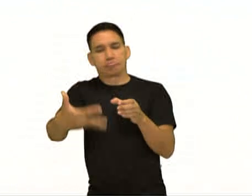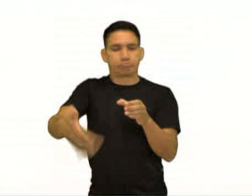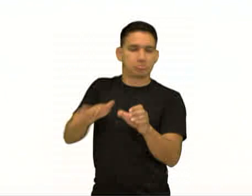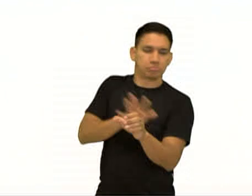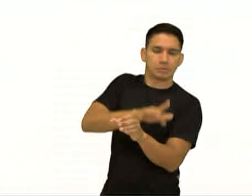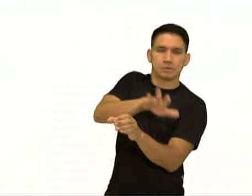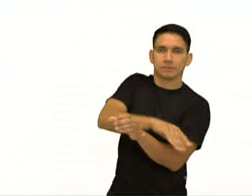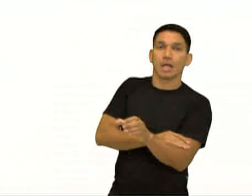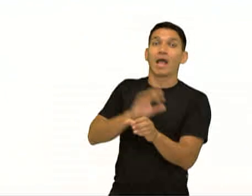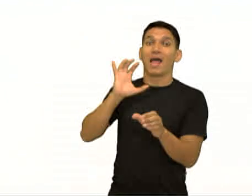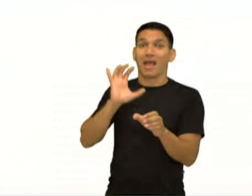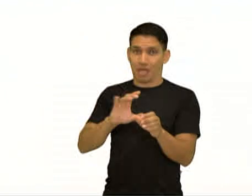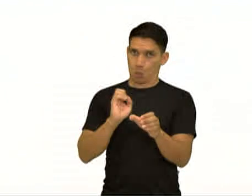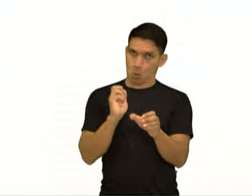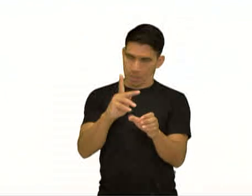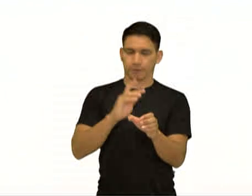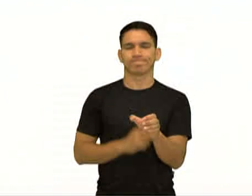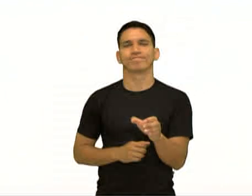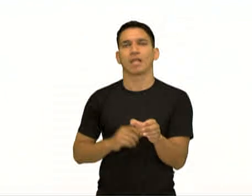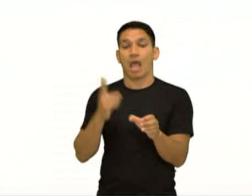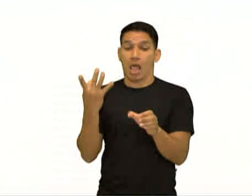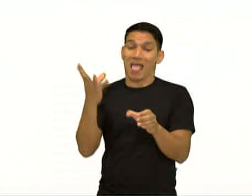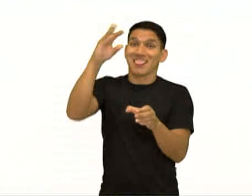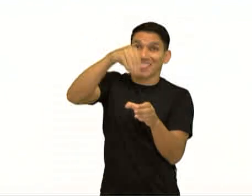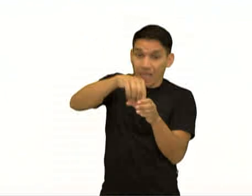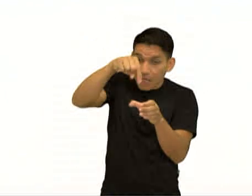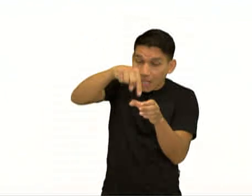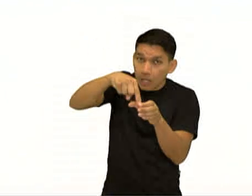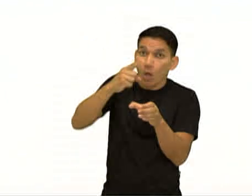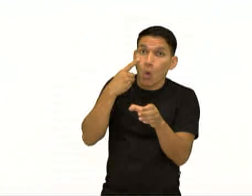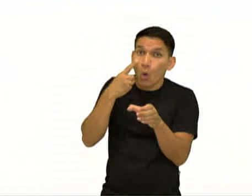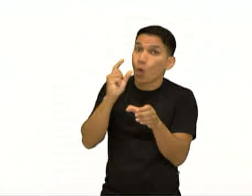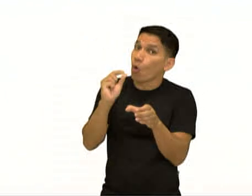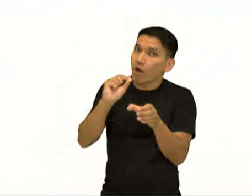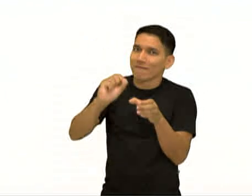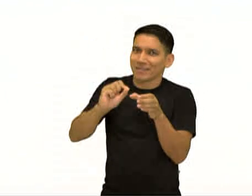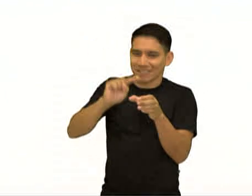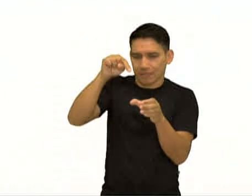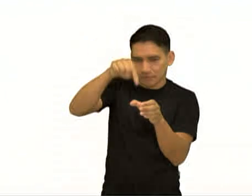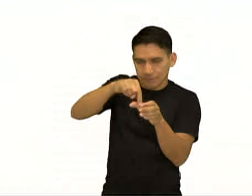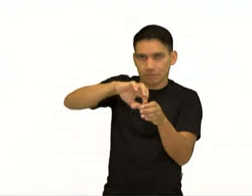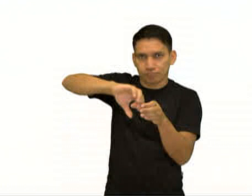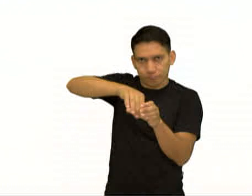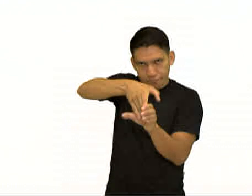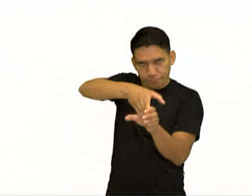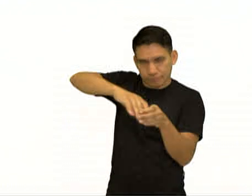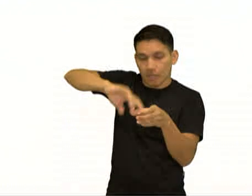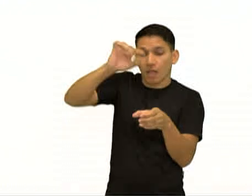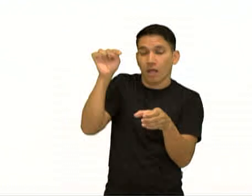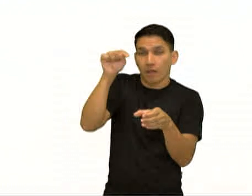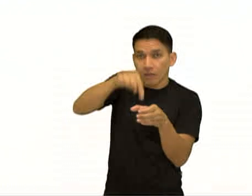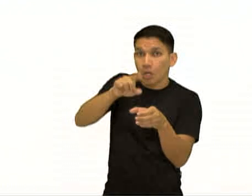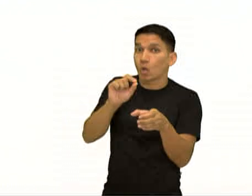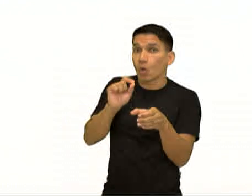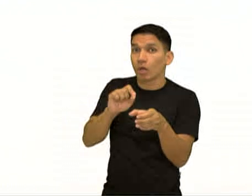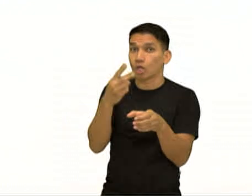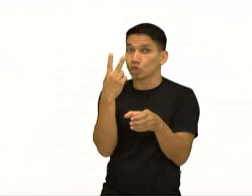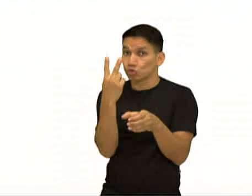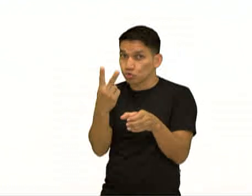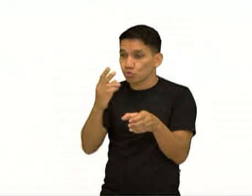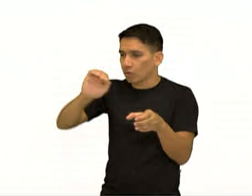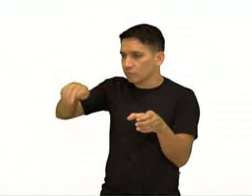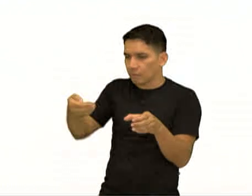vulcão. A partir disso, você vai colocar dentro da cratera, aquele copinho que você deixou com a boca para cima, você vai colocar 2 colheres